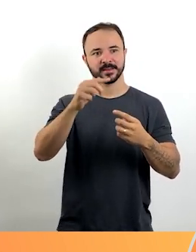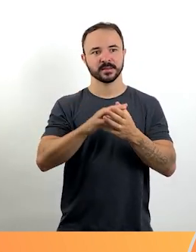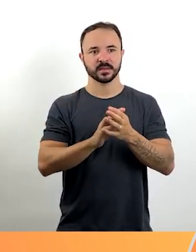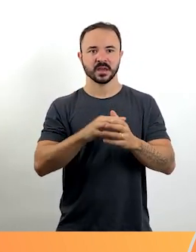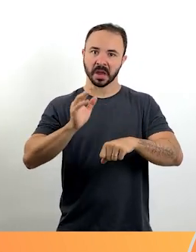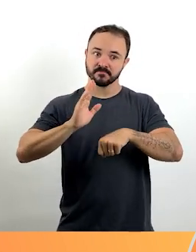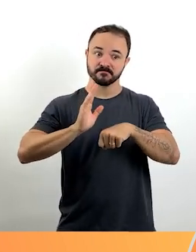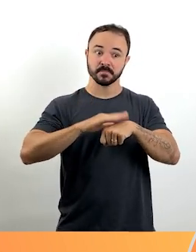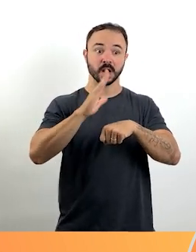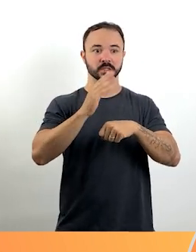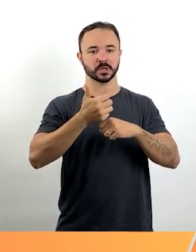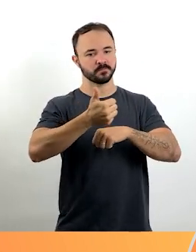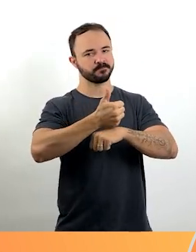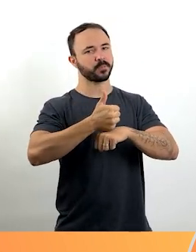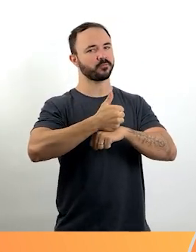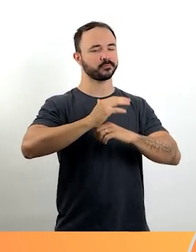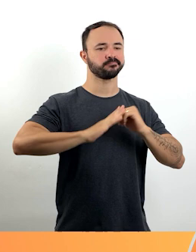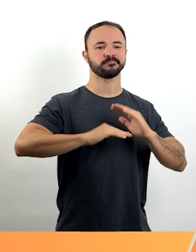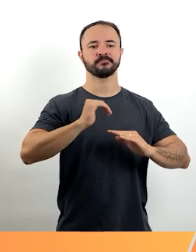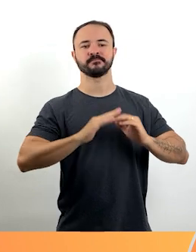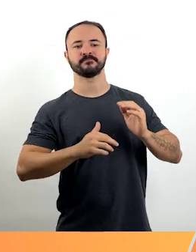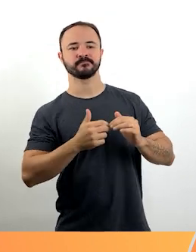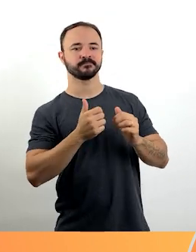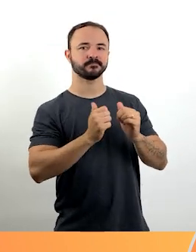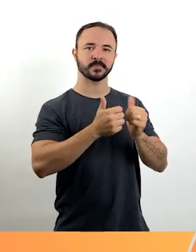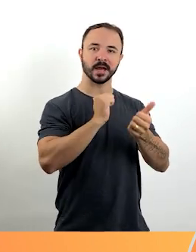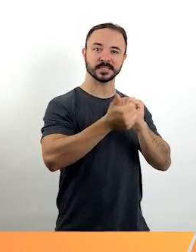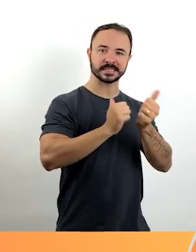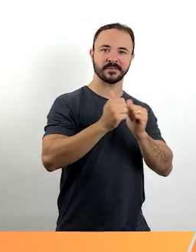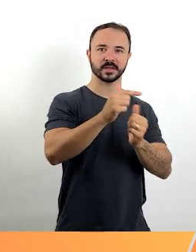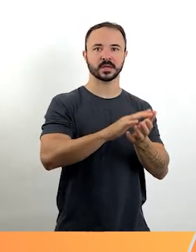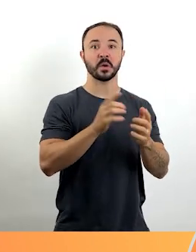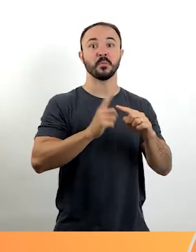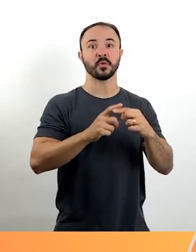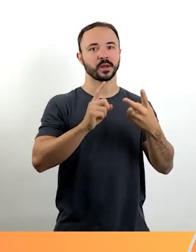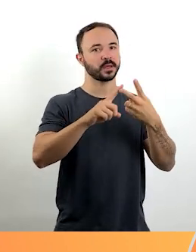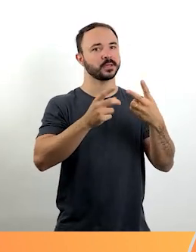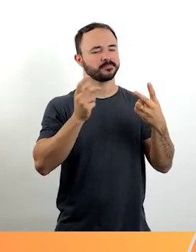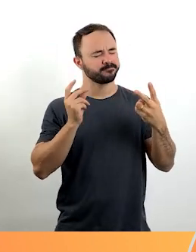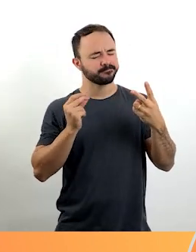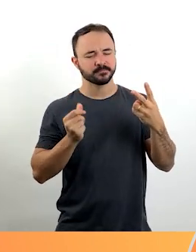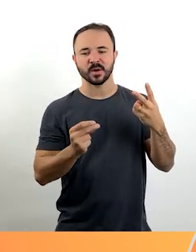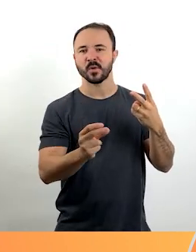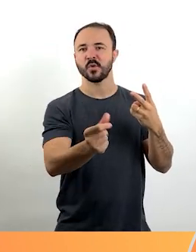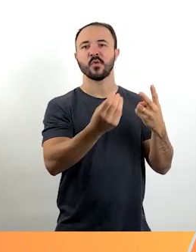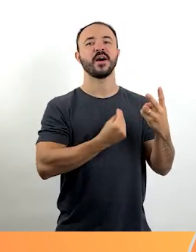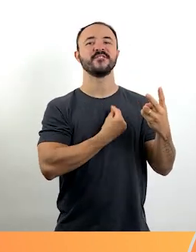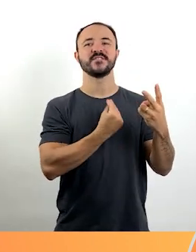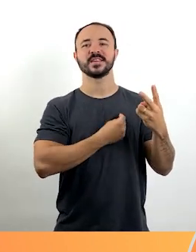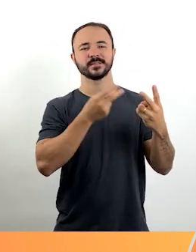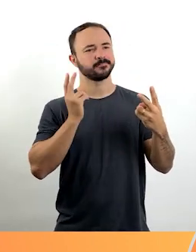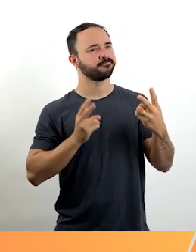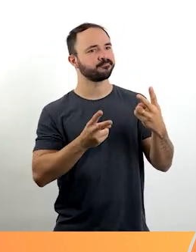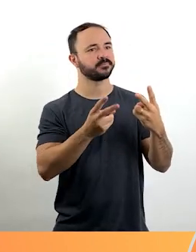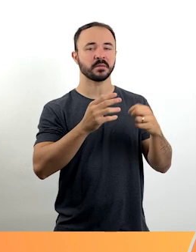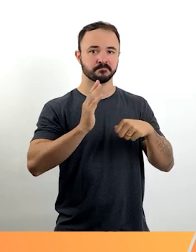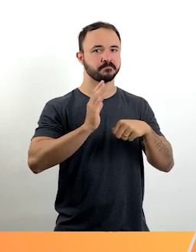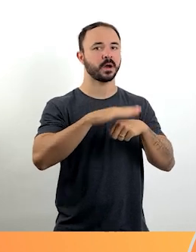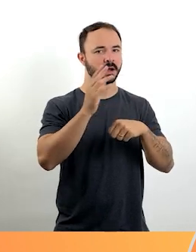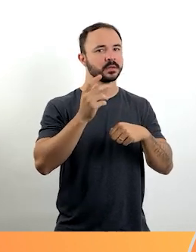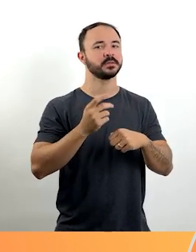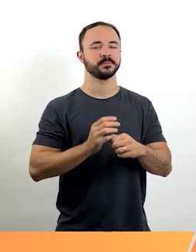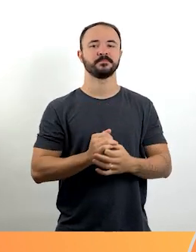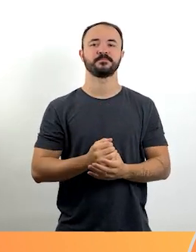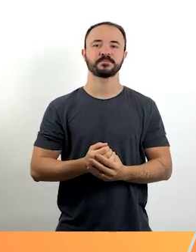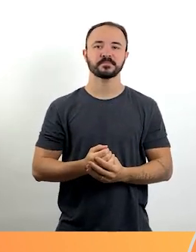competições profissionais, pelo fato dela ter a vida útil mais rápida. Então ela não é tão utilizada